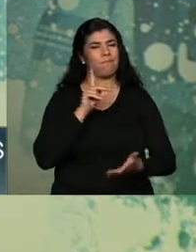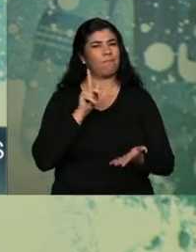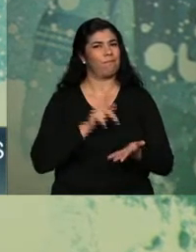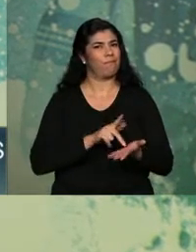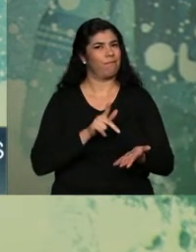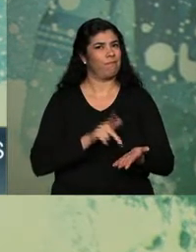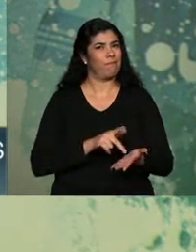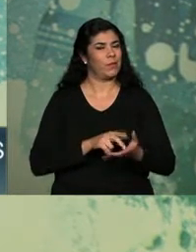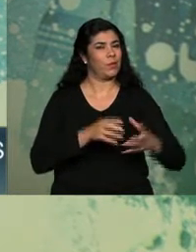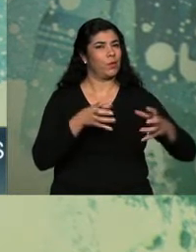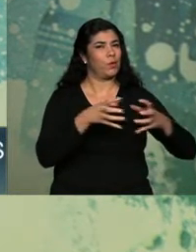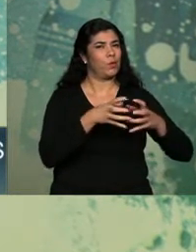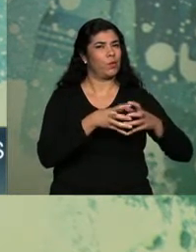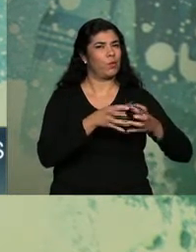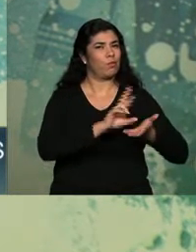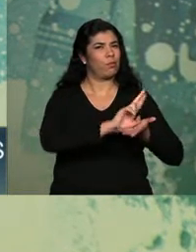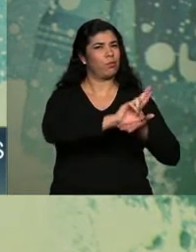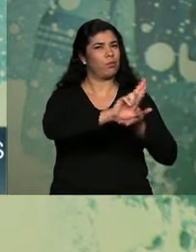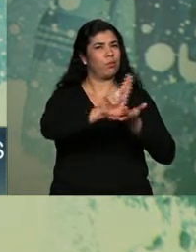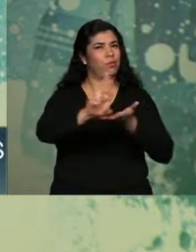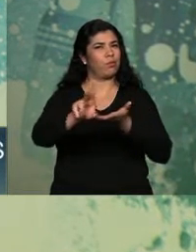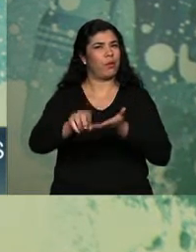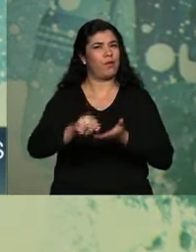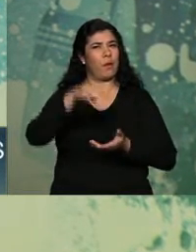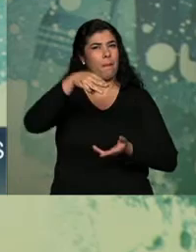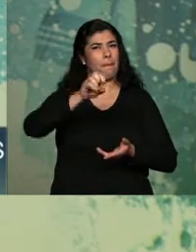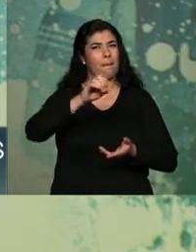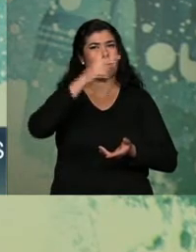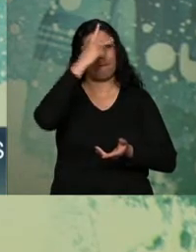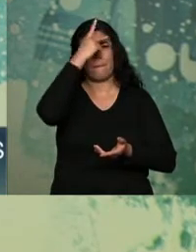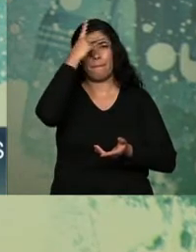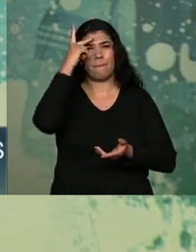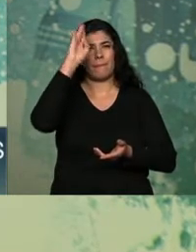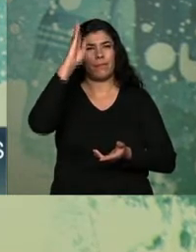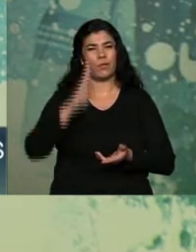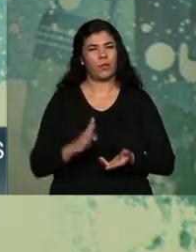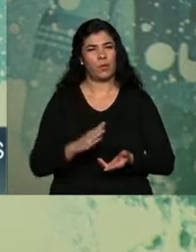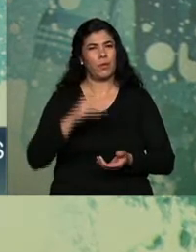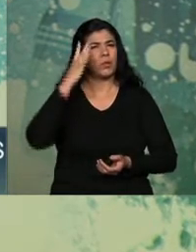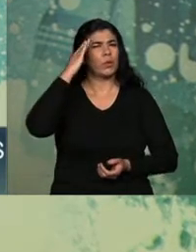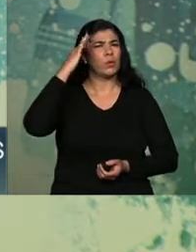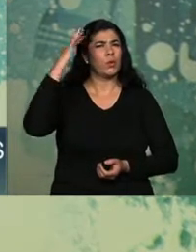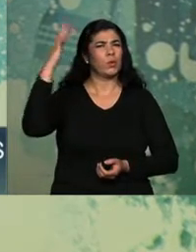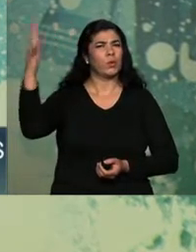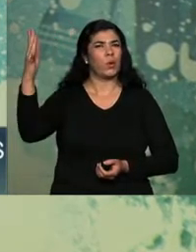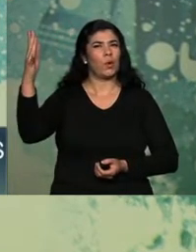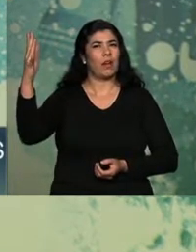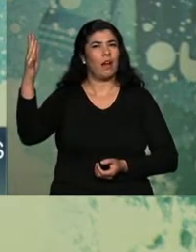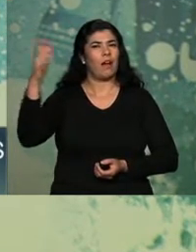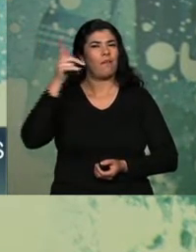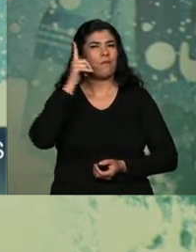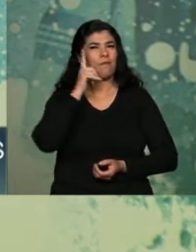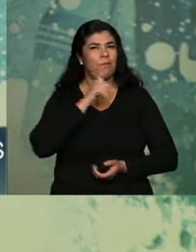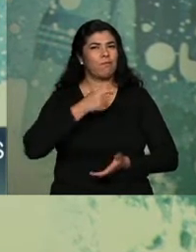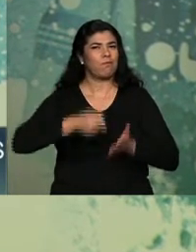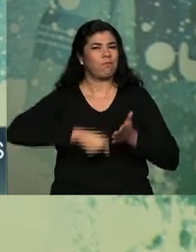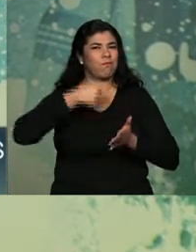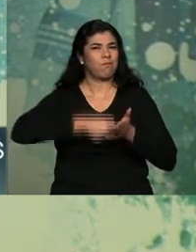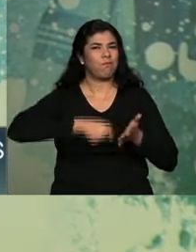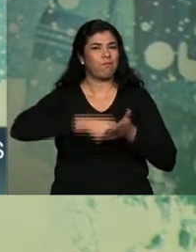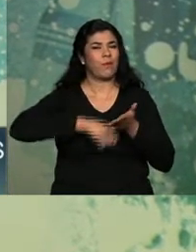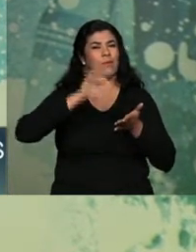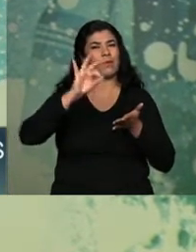sonho coletivo de milhões de brasileiras e brasileiros que se formalizaram e chegaram aqui esse número de 5